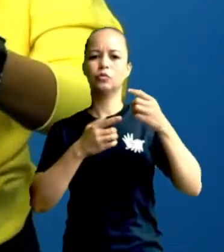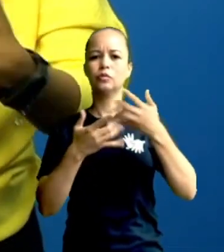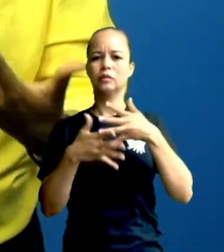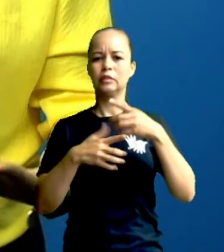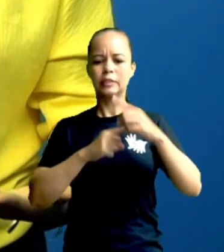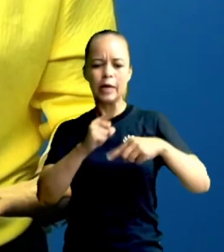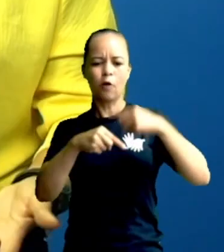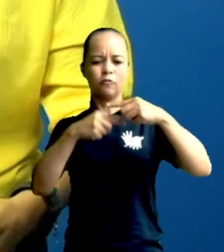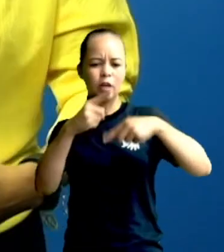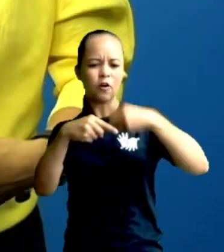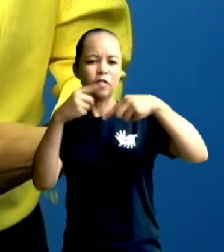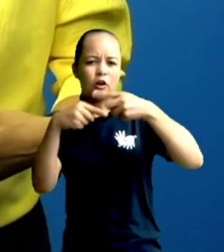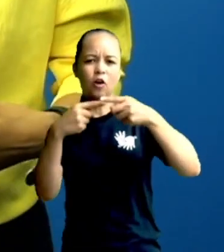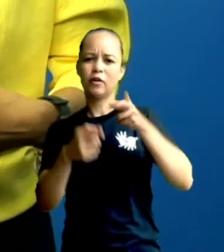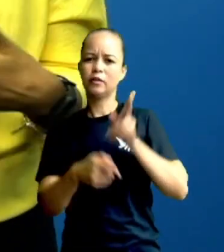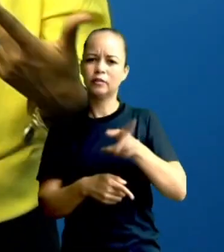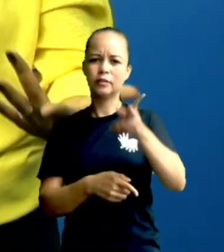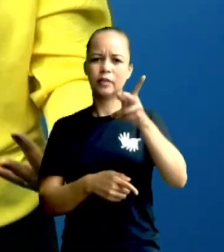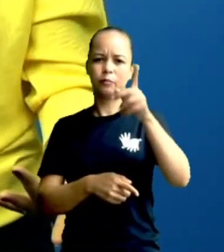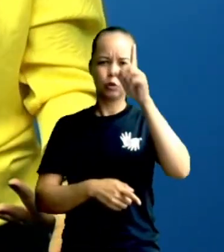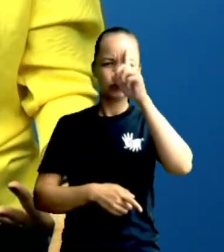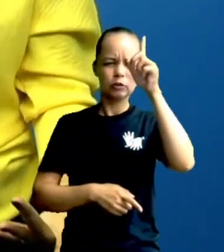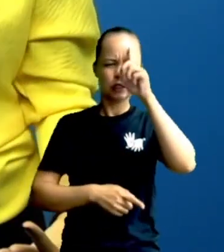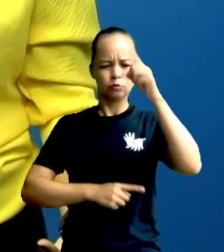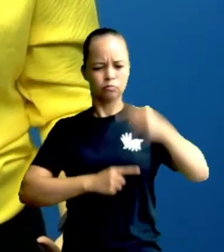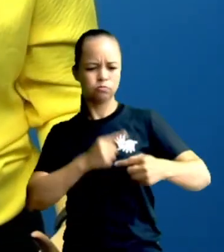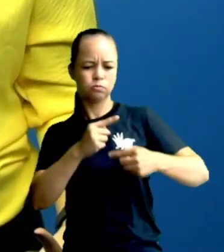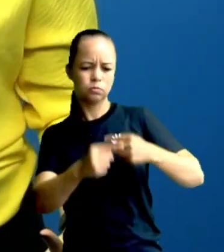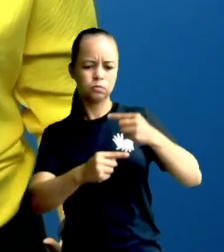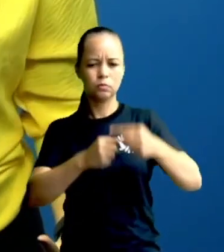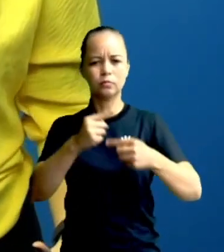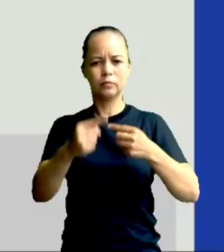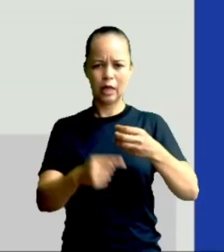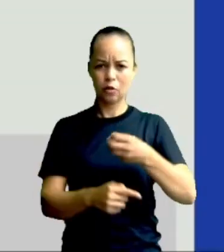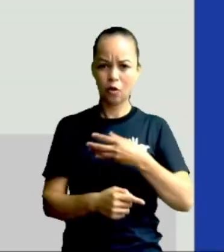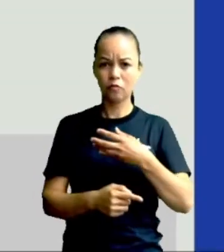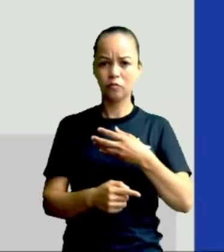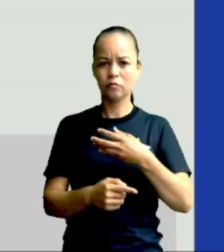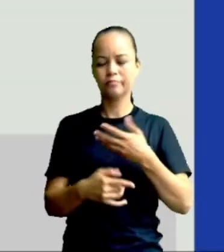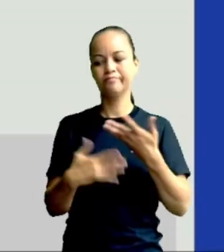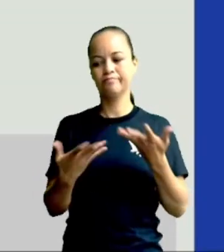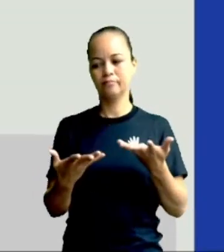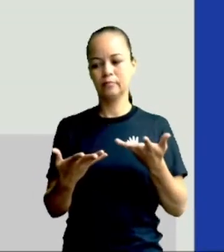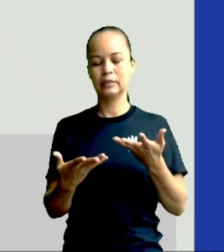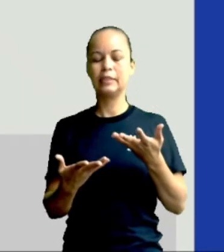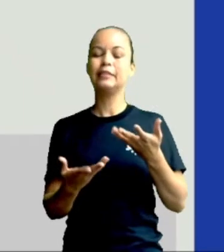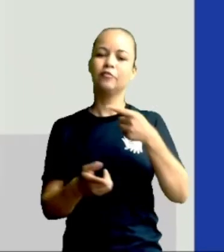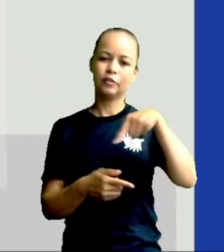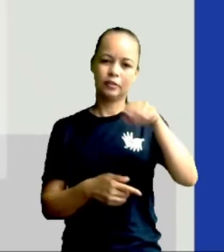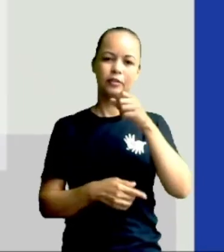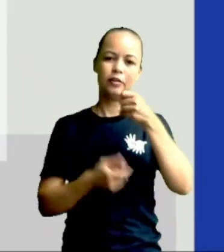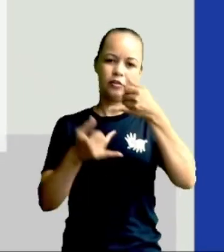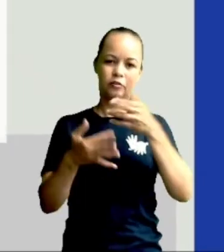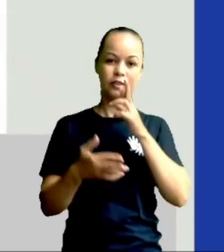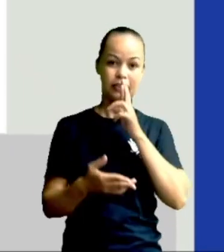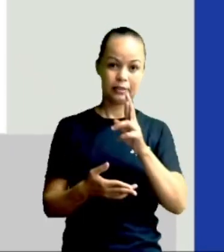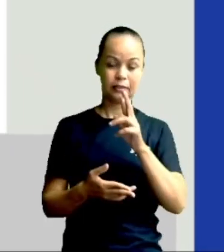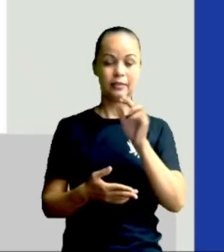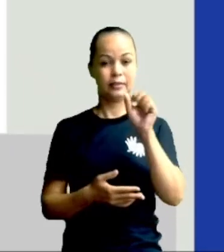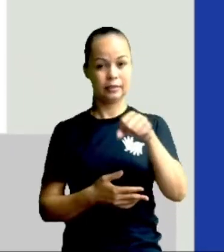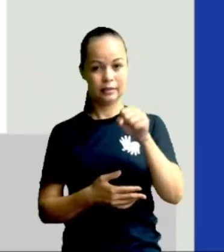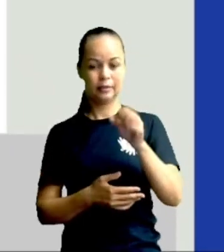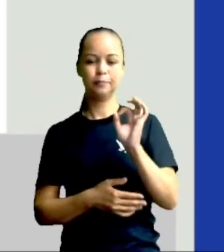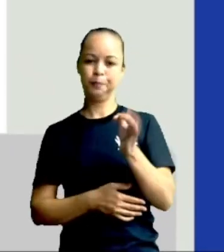que se renova a cada dia, a cada instante? Se você disse sim, você acertou. Vê